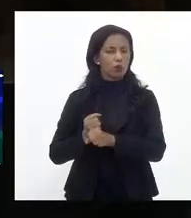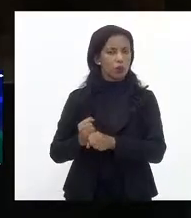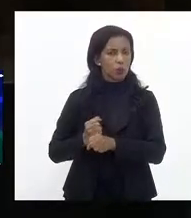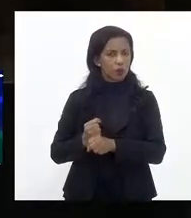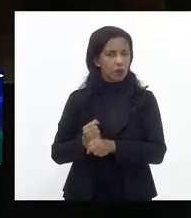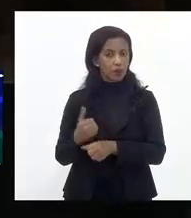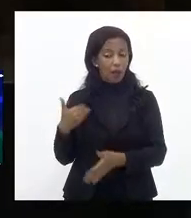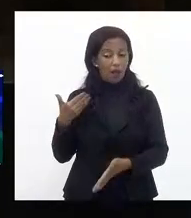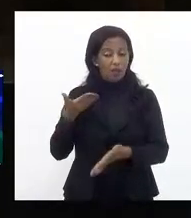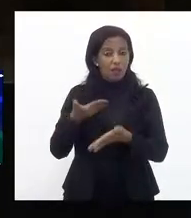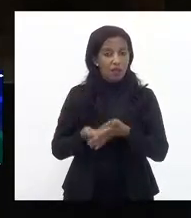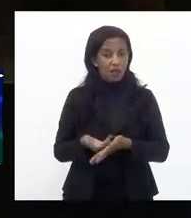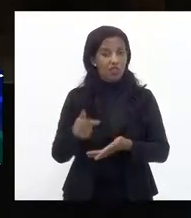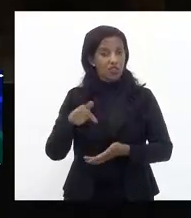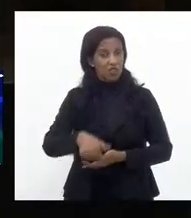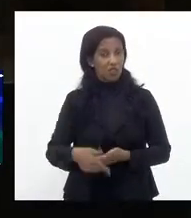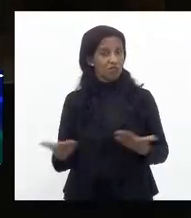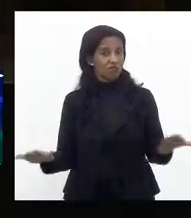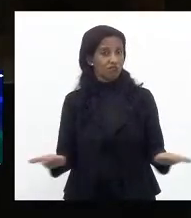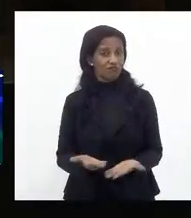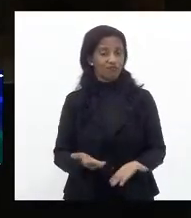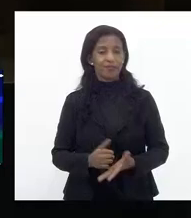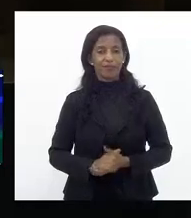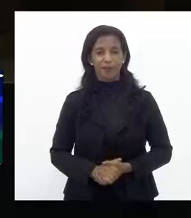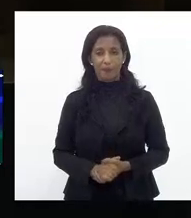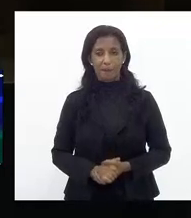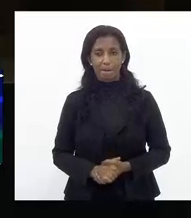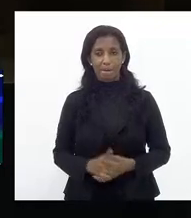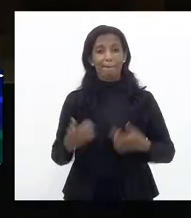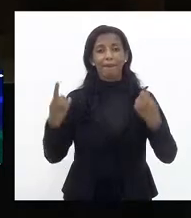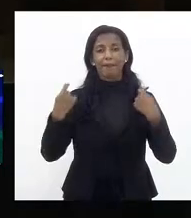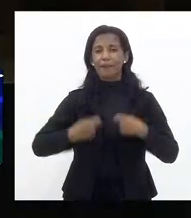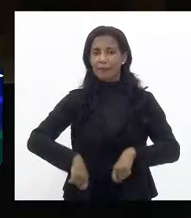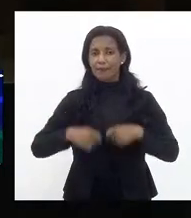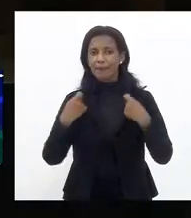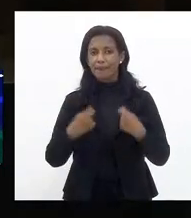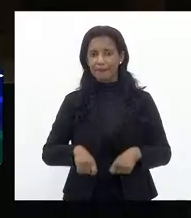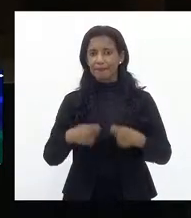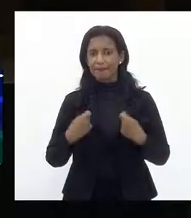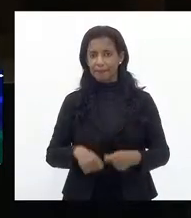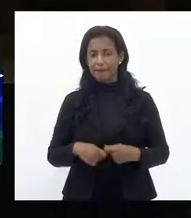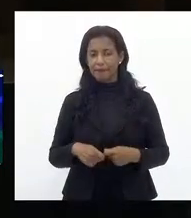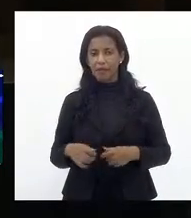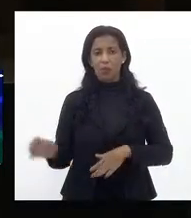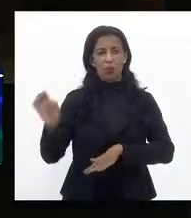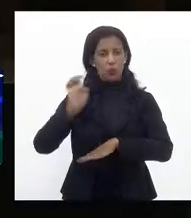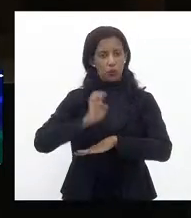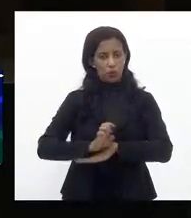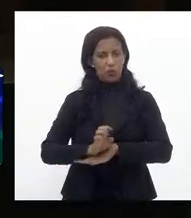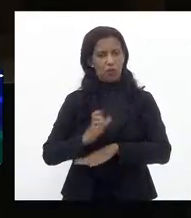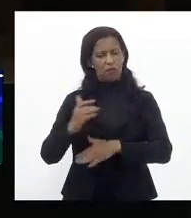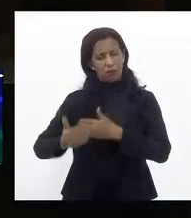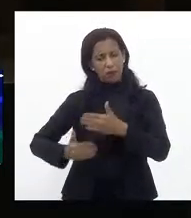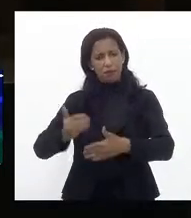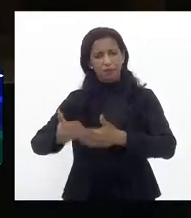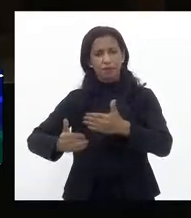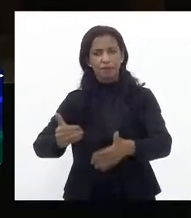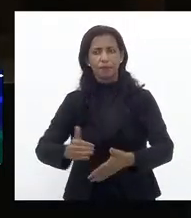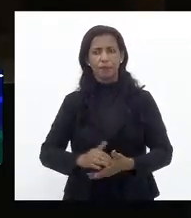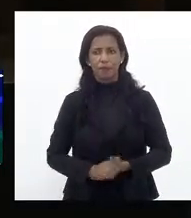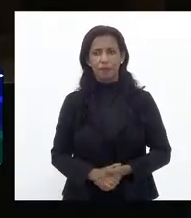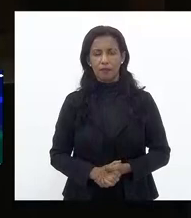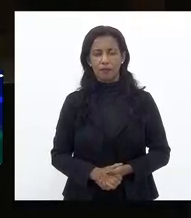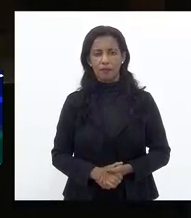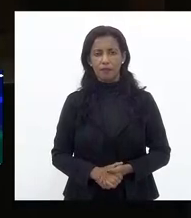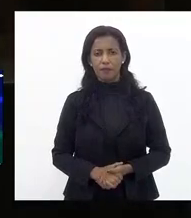até que chegássemos à atualidade de hoje, as necessidades que o nosso Estado tem percorrido.